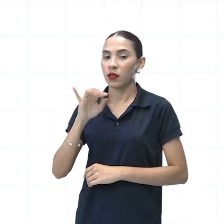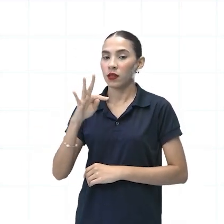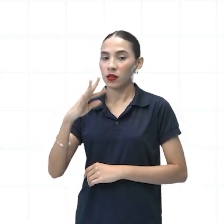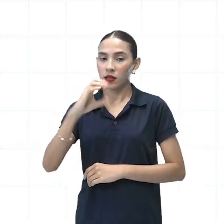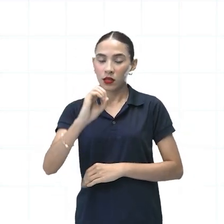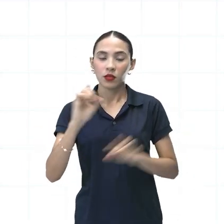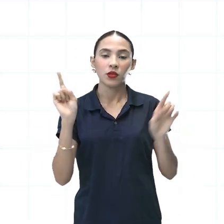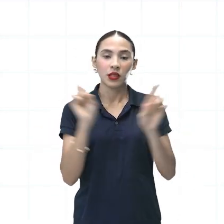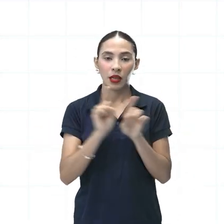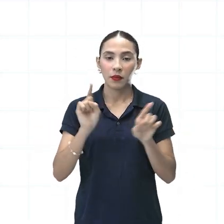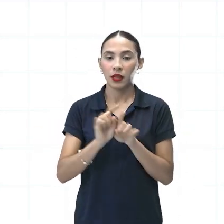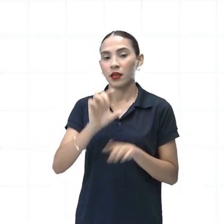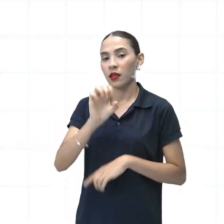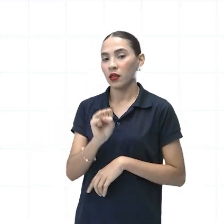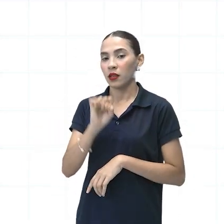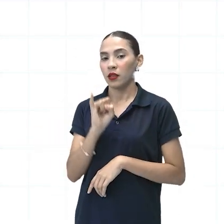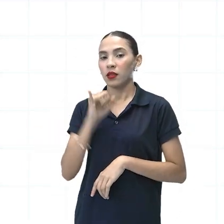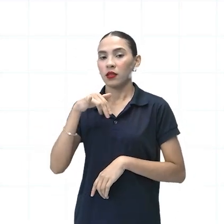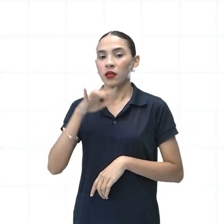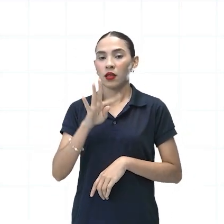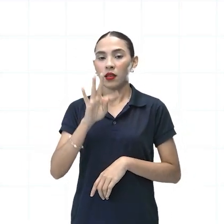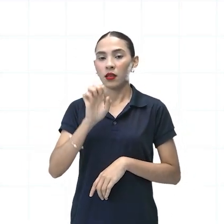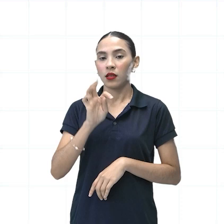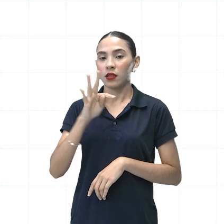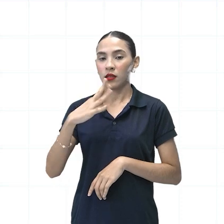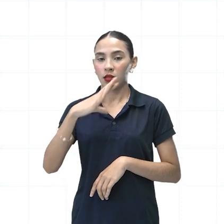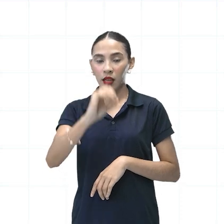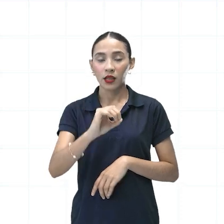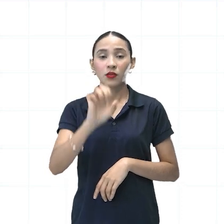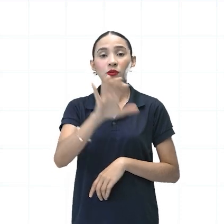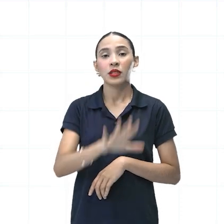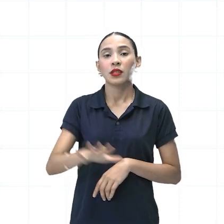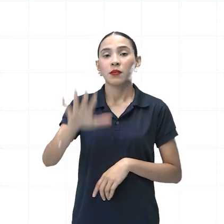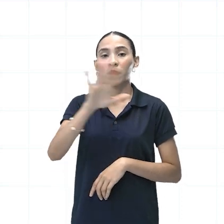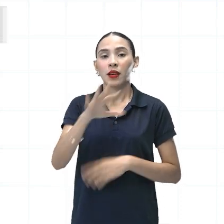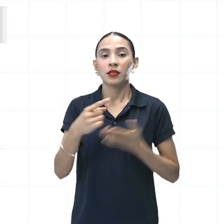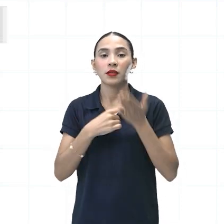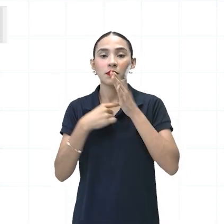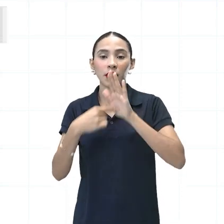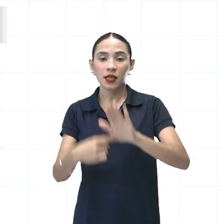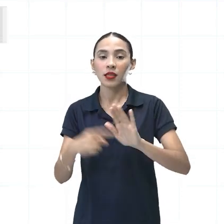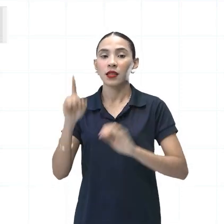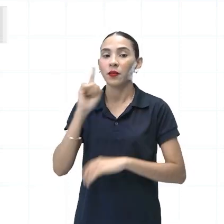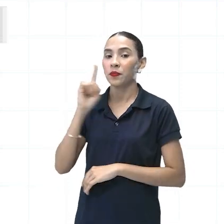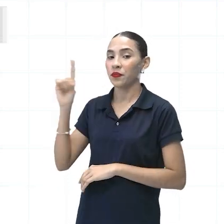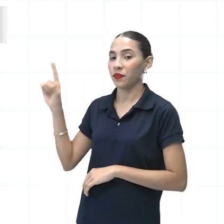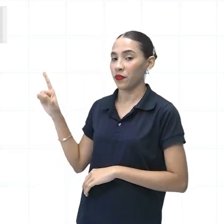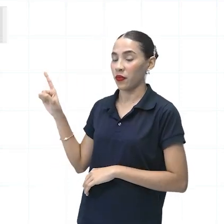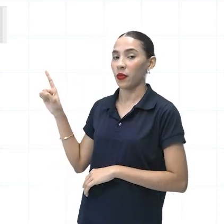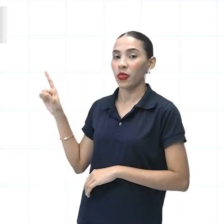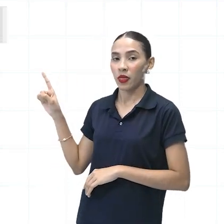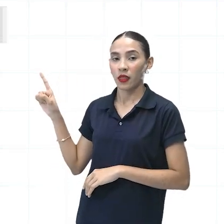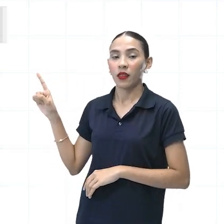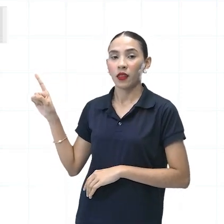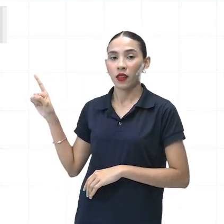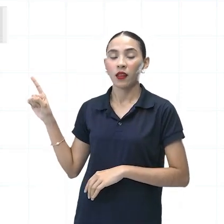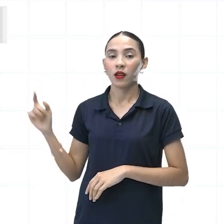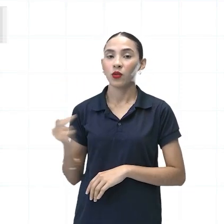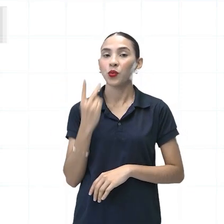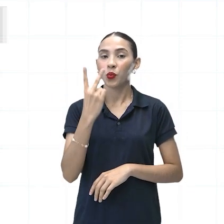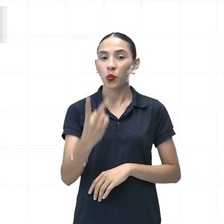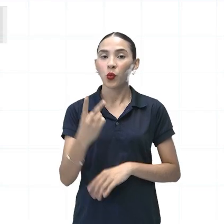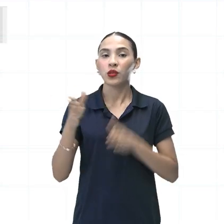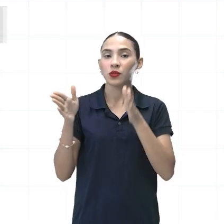cubismo sintético. Eu trouxe aqui duas imagens, onde eles apresentam para vocês justamente essas